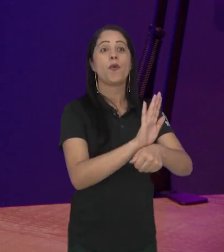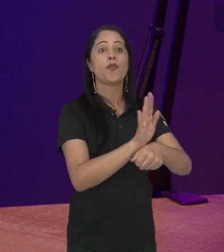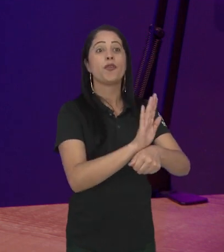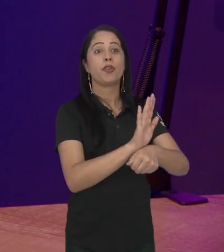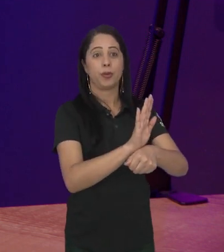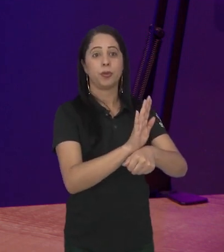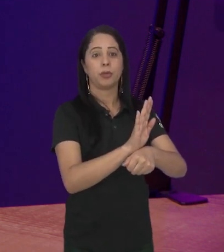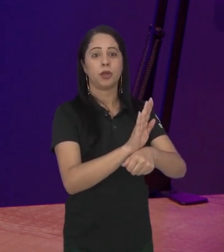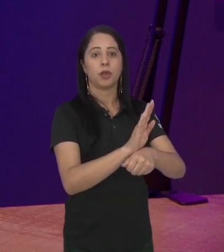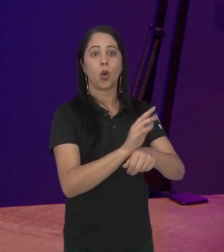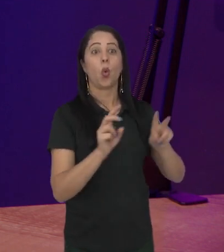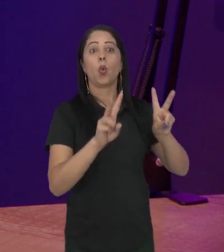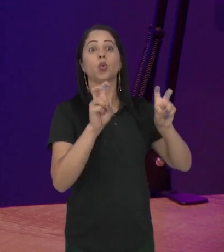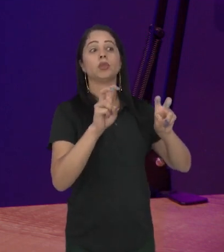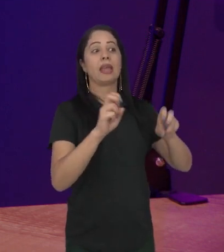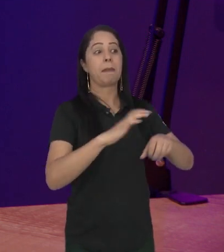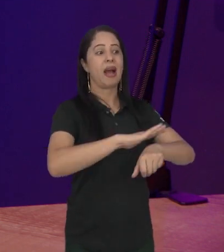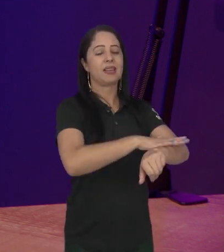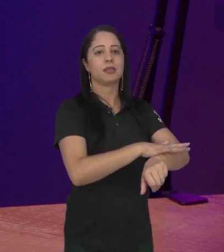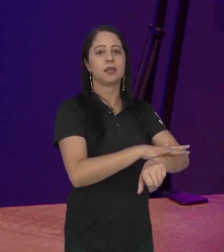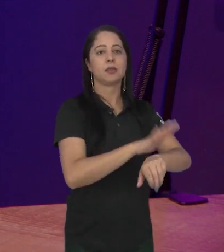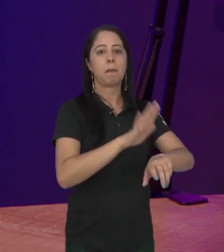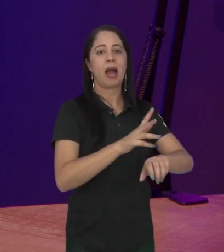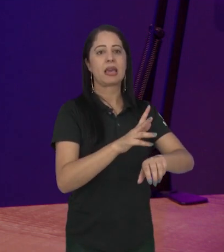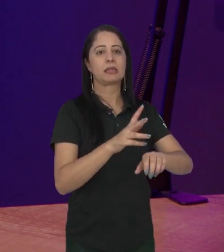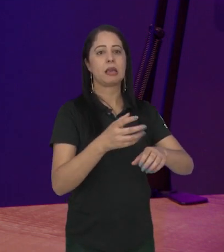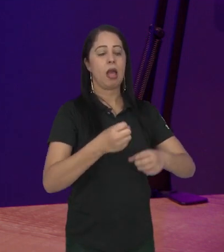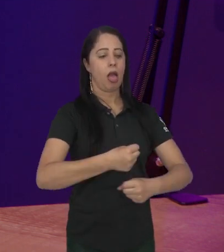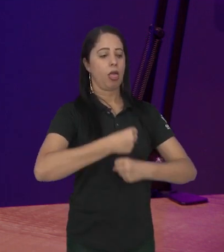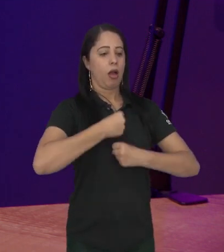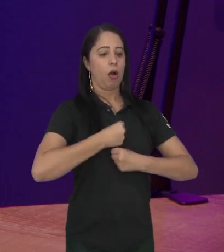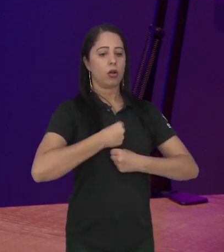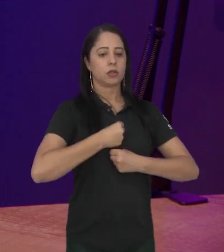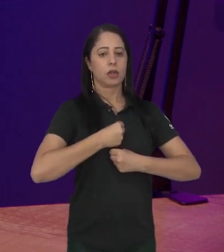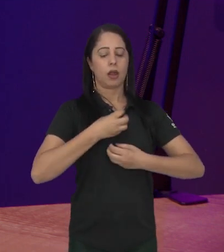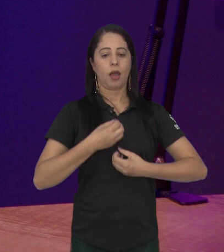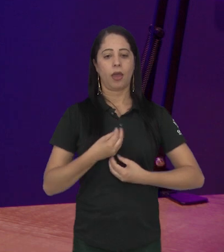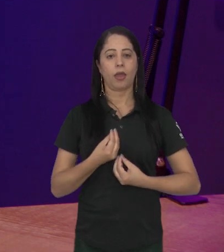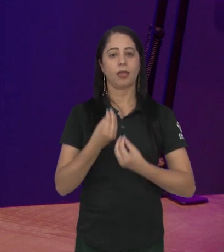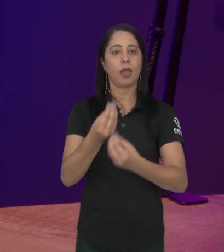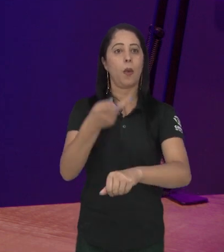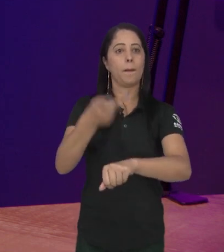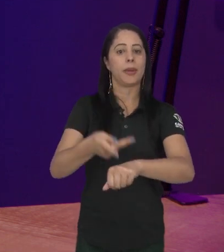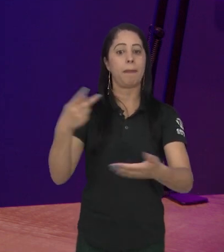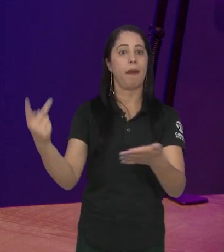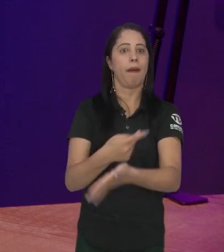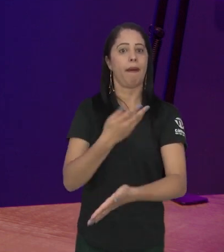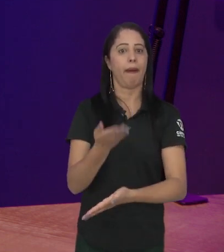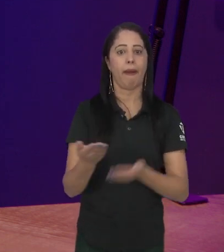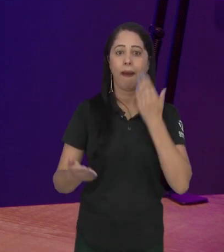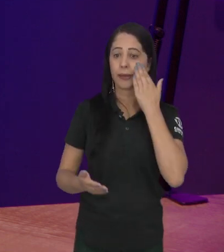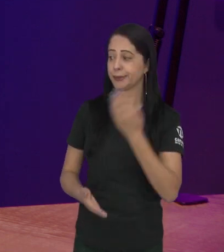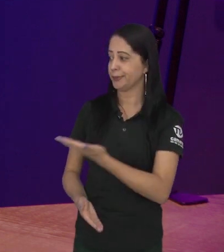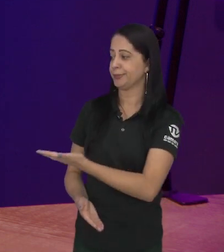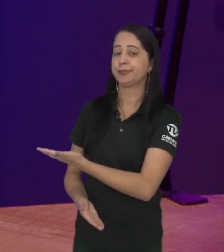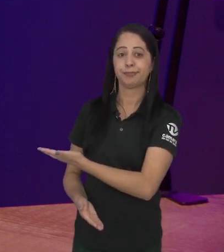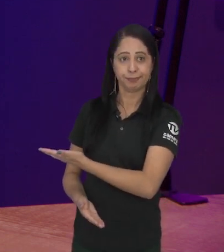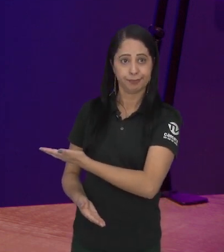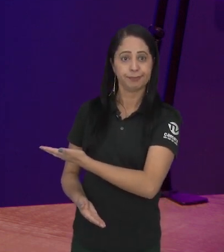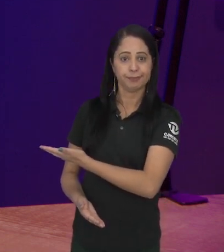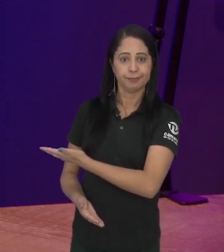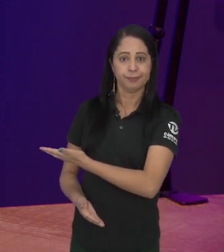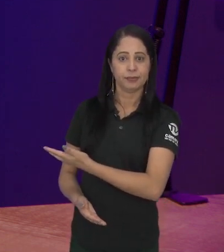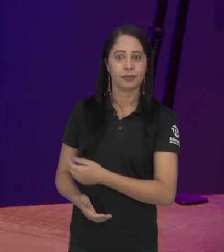Oscar de melhor filme errado, então premiaram La La Land, aí teve toda aquela discussão de tipo, não foi La La Land, foi